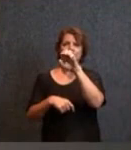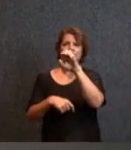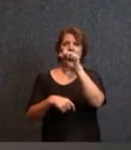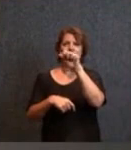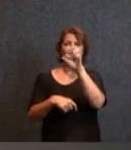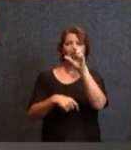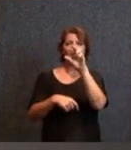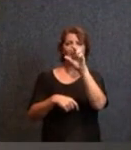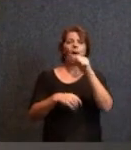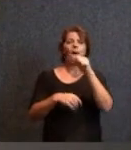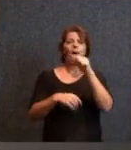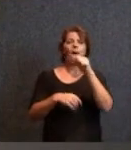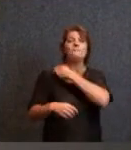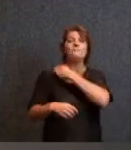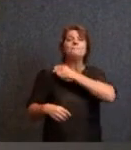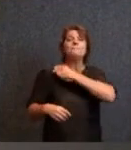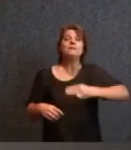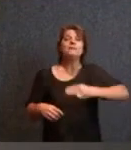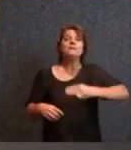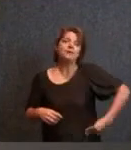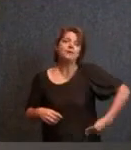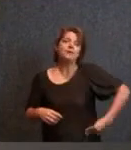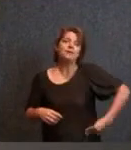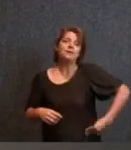ex-governadora do Ceará, Isolda Sela, é a